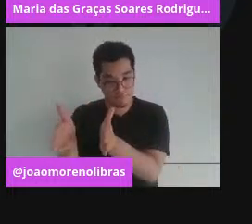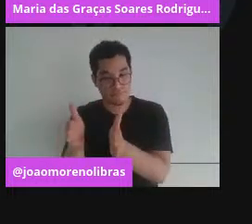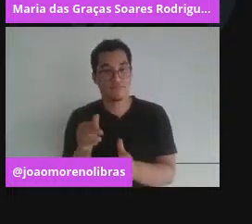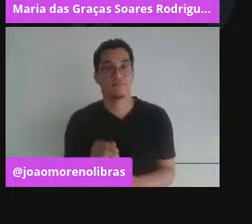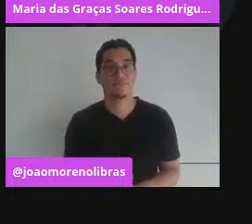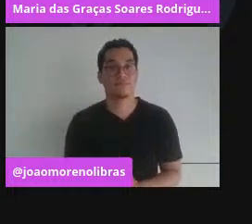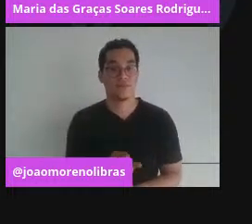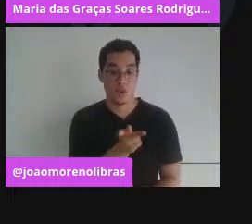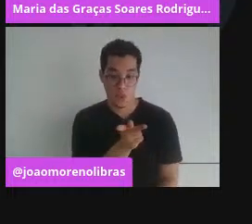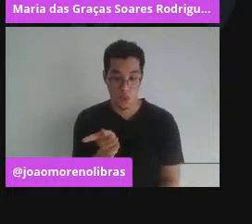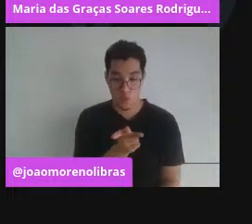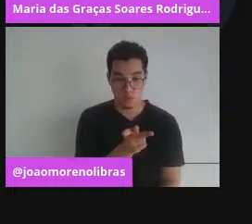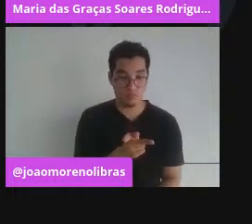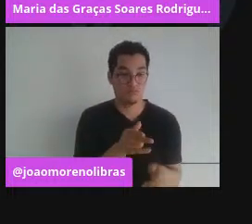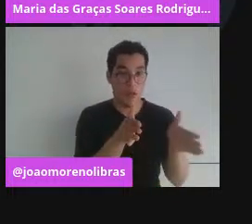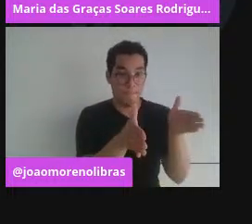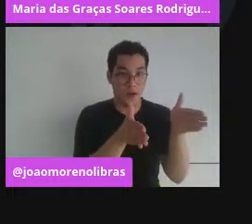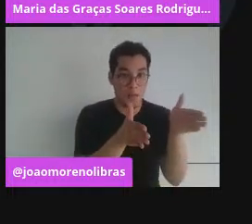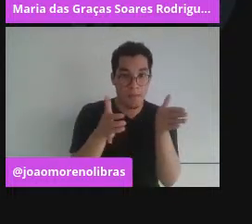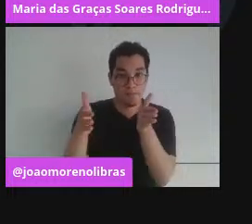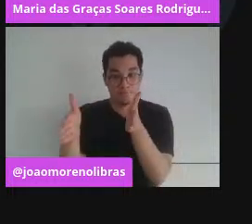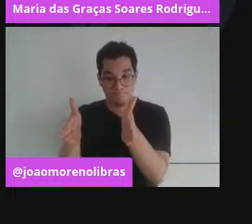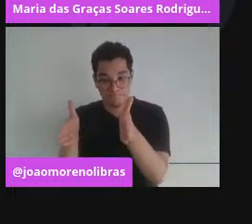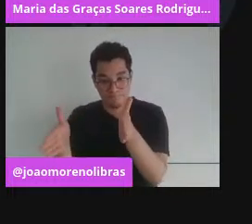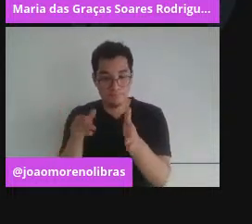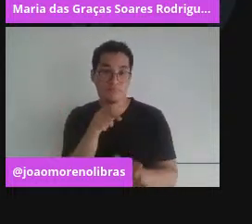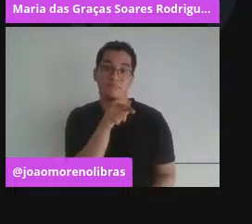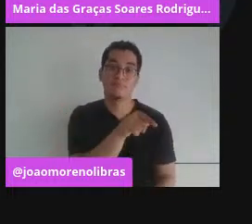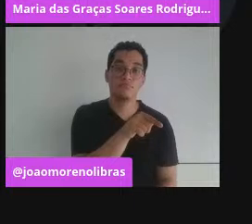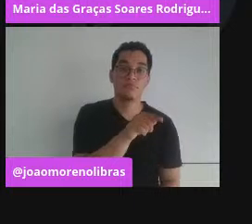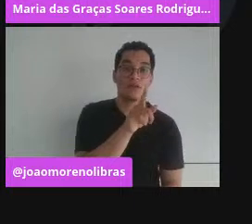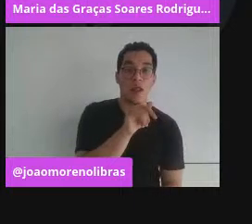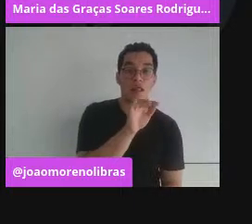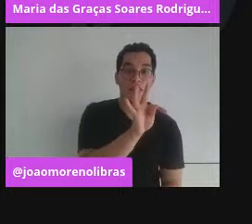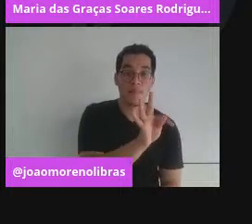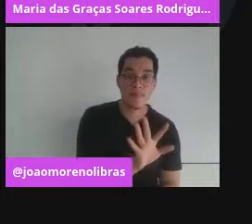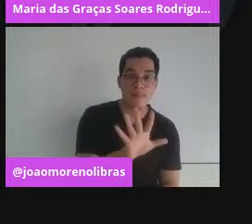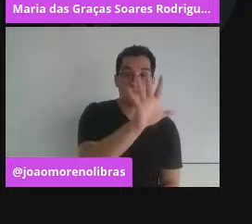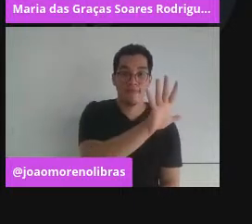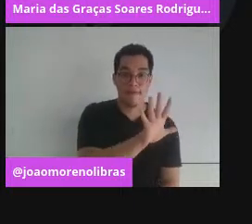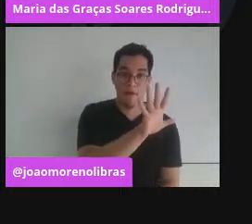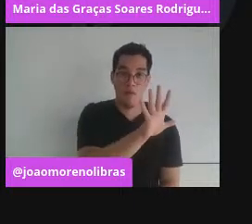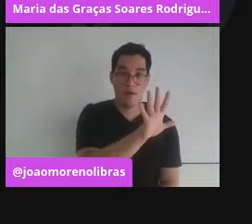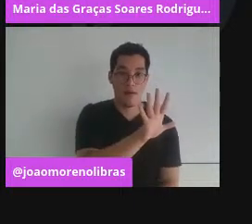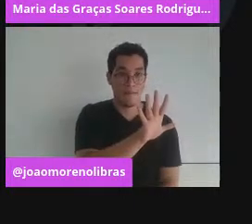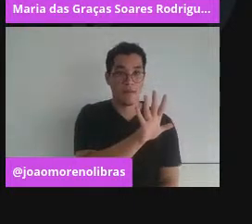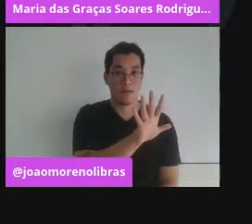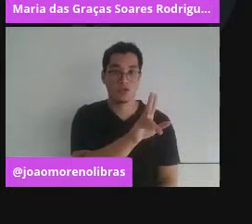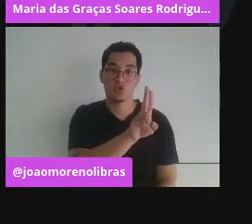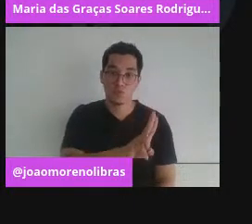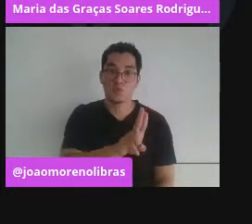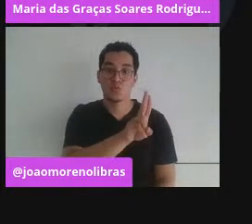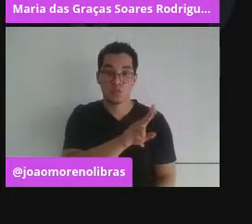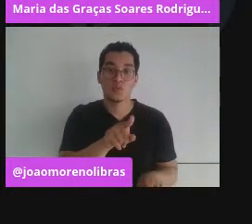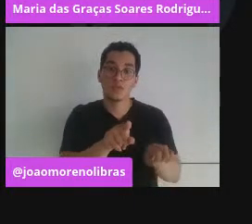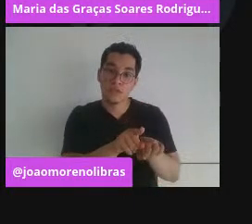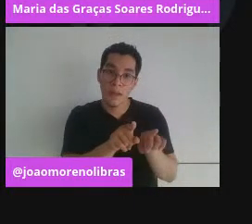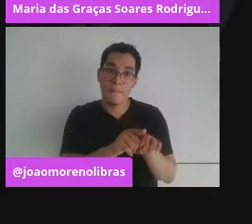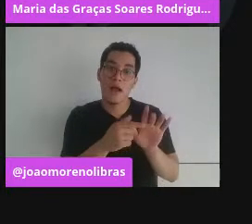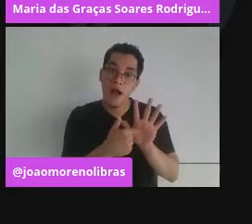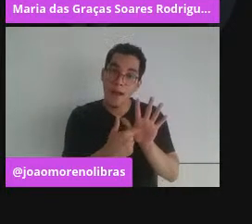momentos, que eu vou falar teoricamente e também mostrar um pouco de dados.